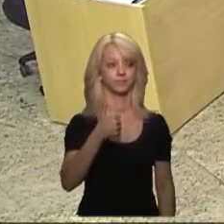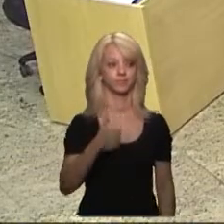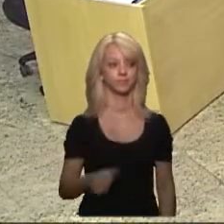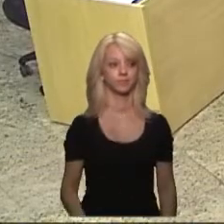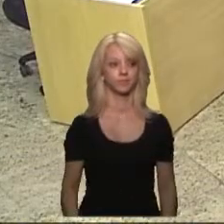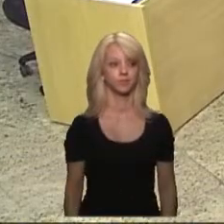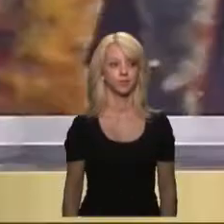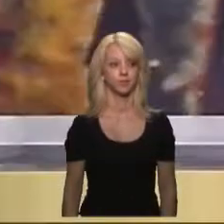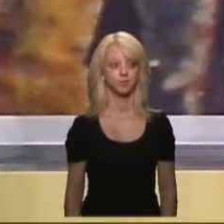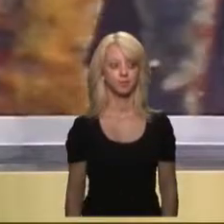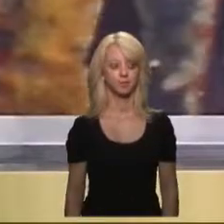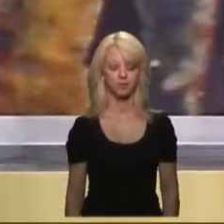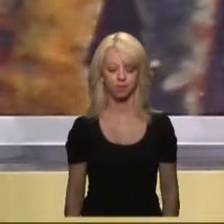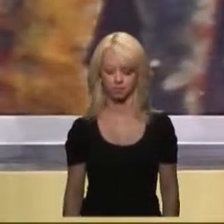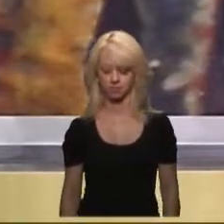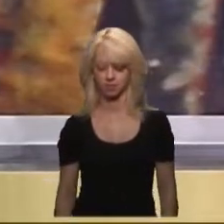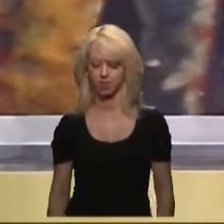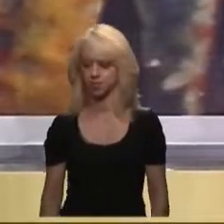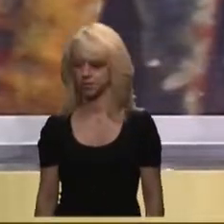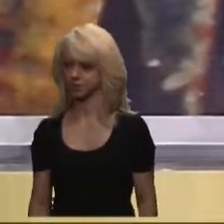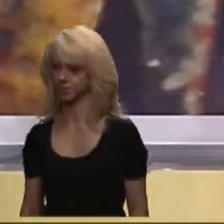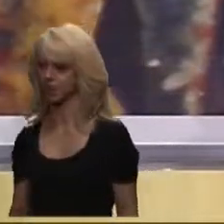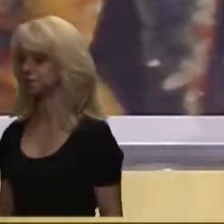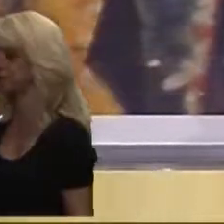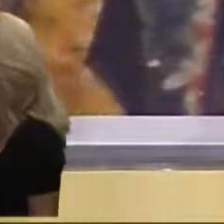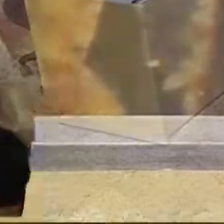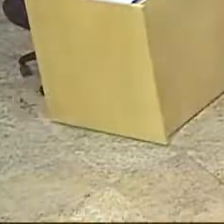Vereador Salvador Soares.